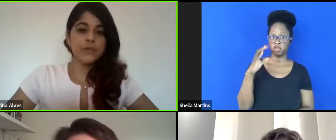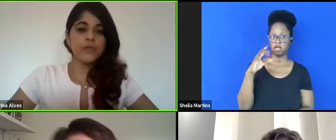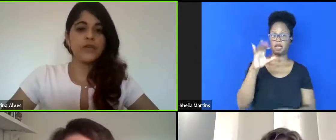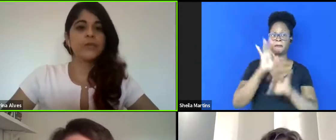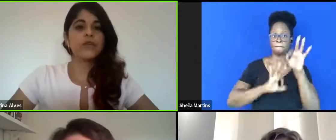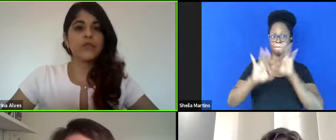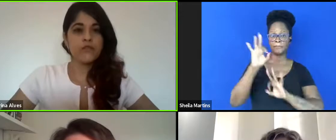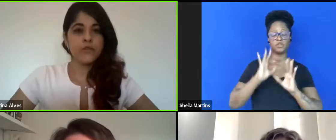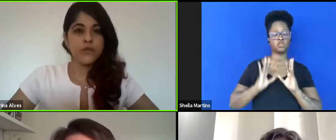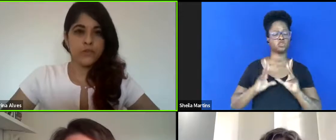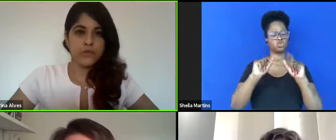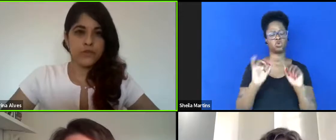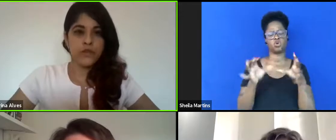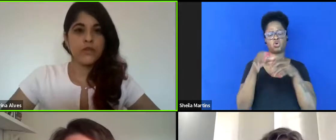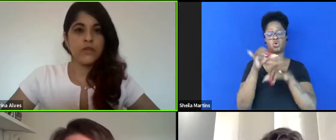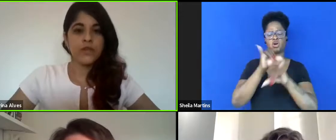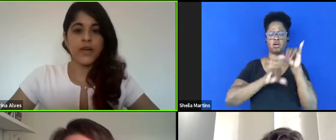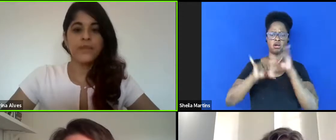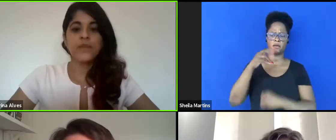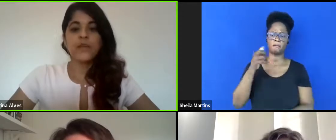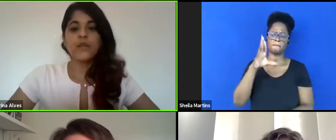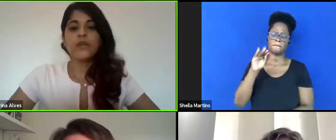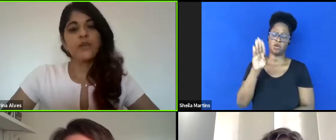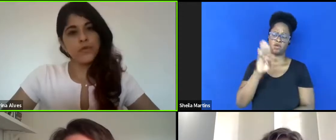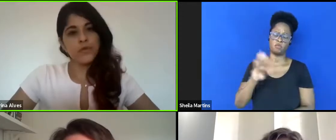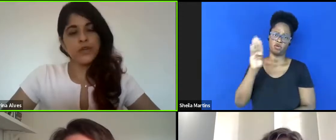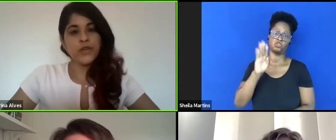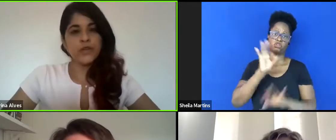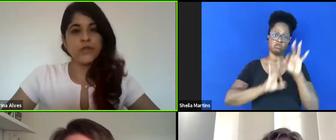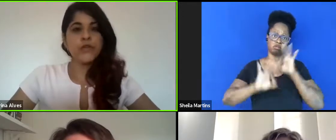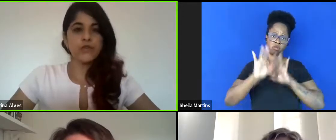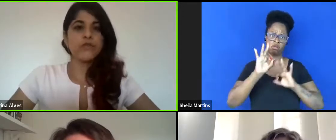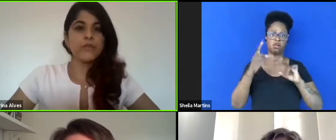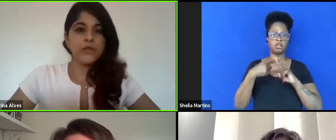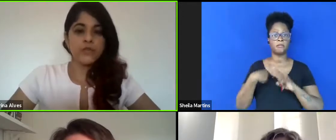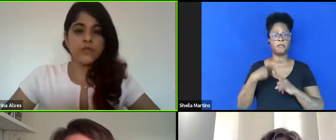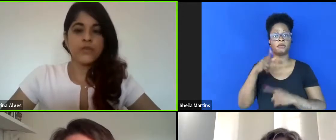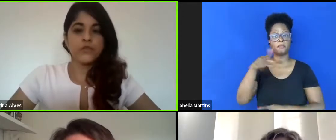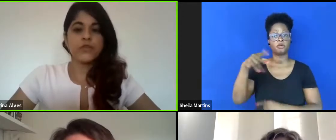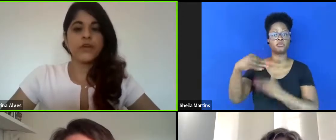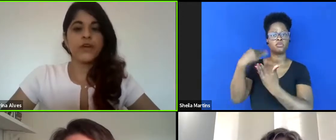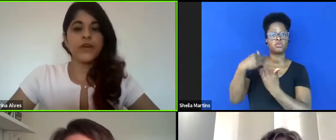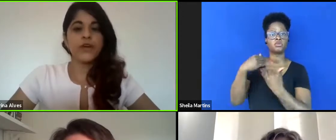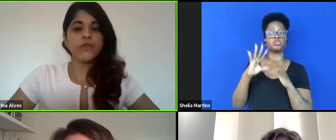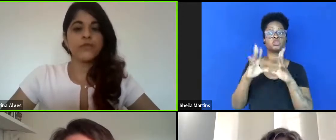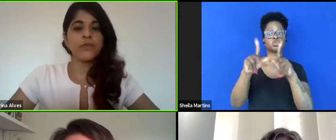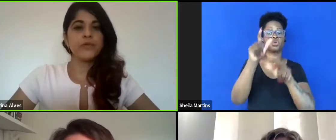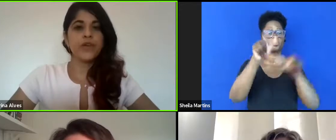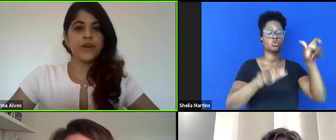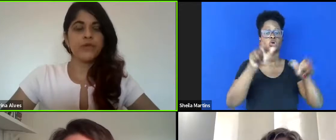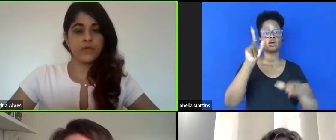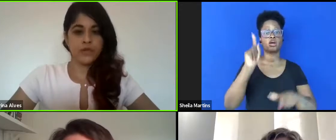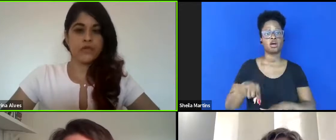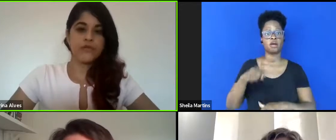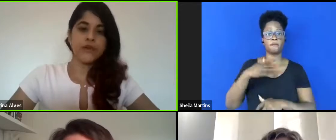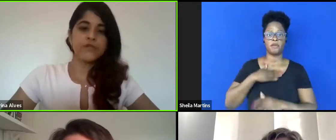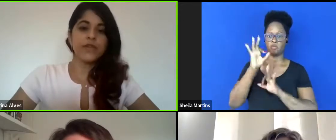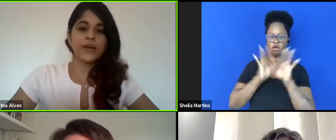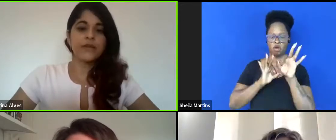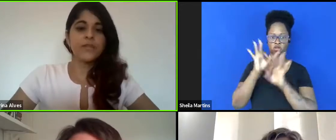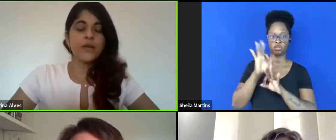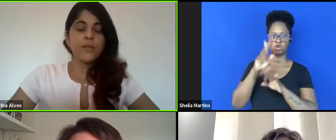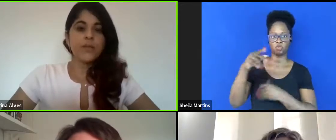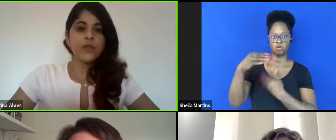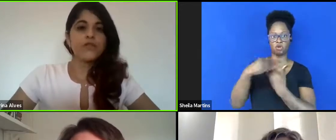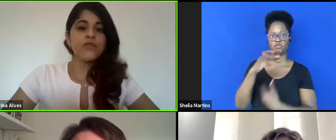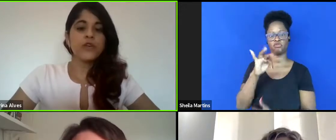toda a equipe do Laboratório de Microbiologia Celular e ao meu orientador e aos colaboradores do meu projeto, meu orientador Flávio